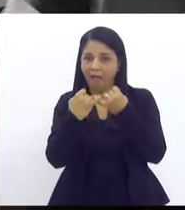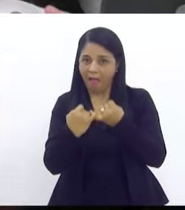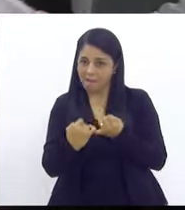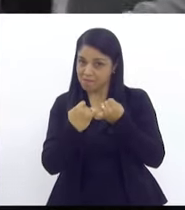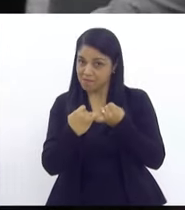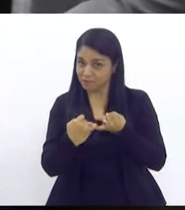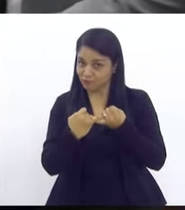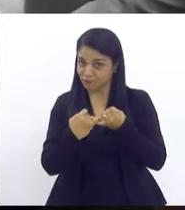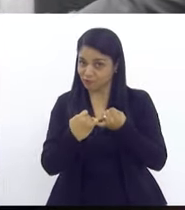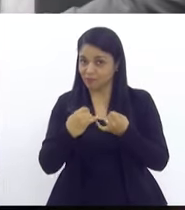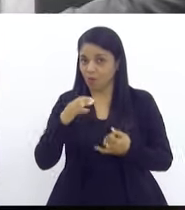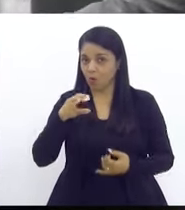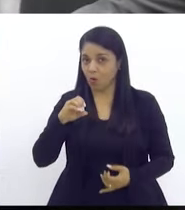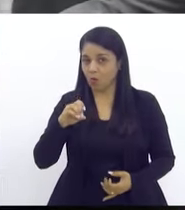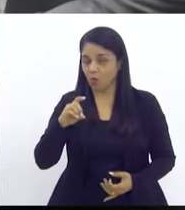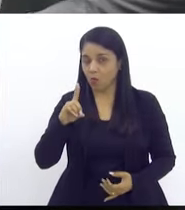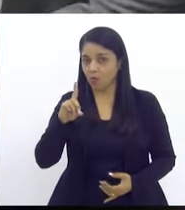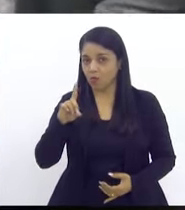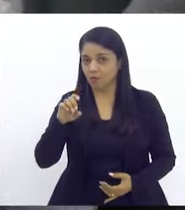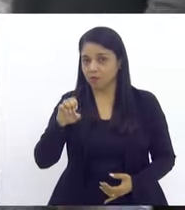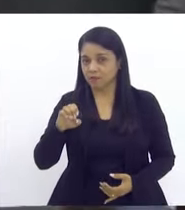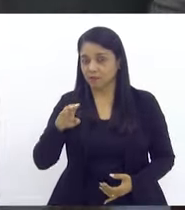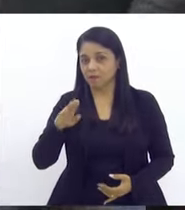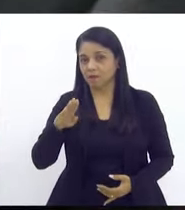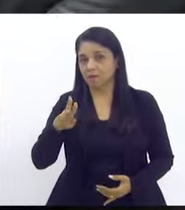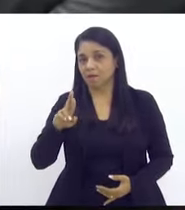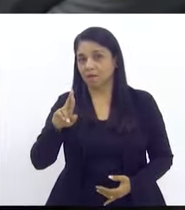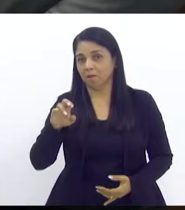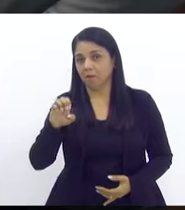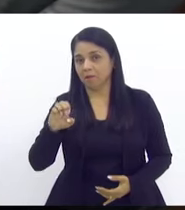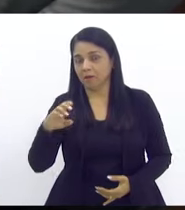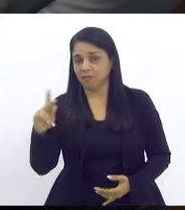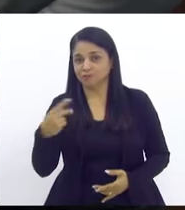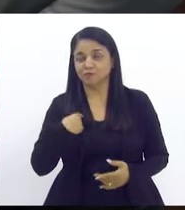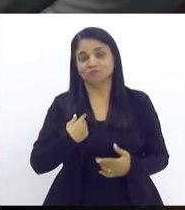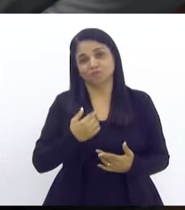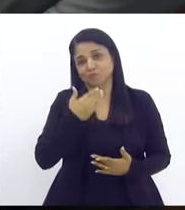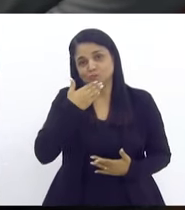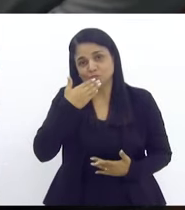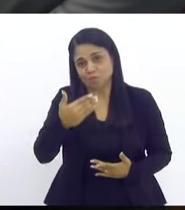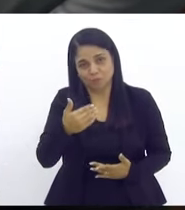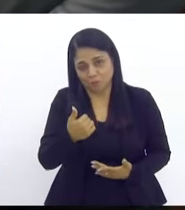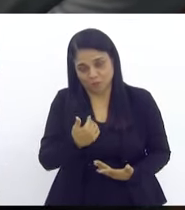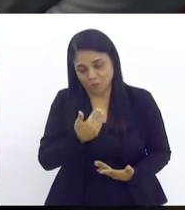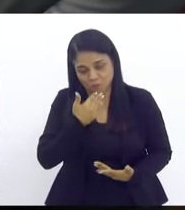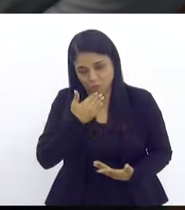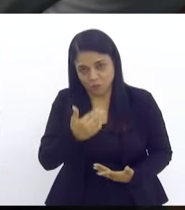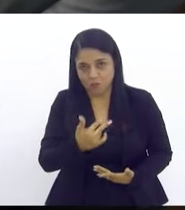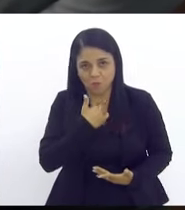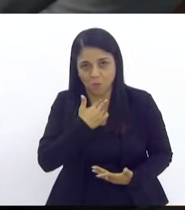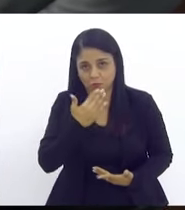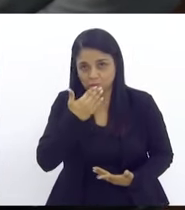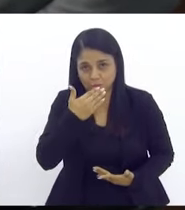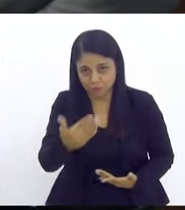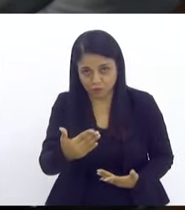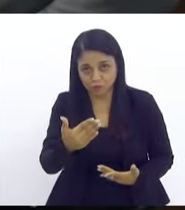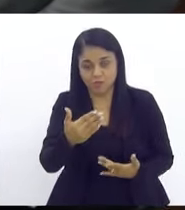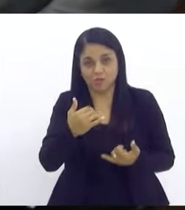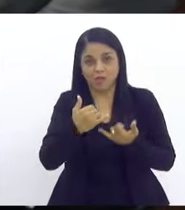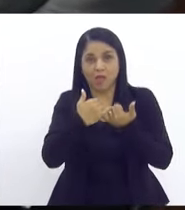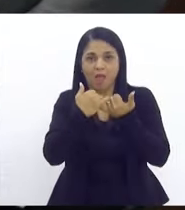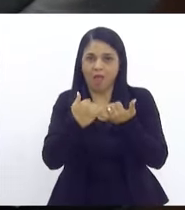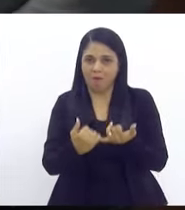gente não pode pedir verificação da amante, porque tem acordo. Mas fica aqui consignado nosso